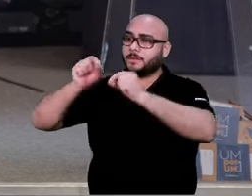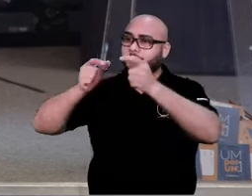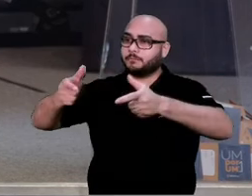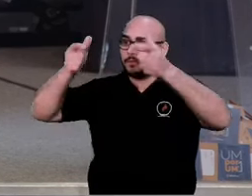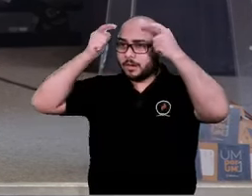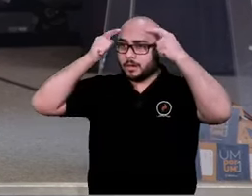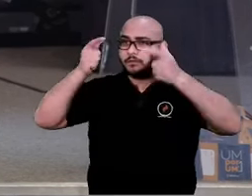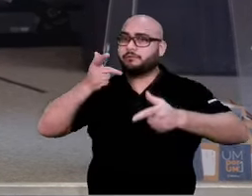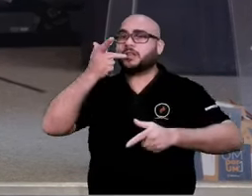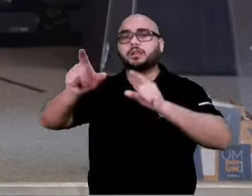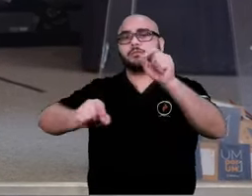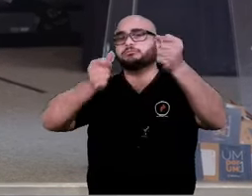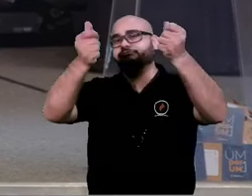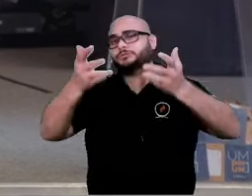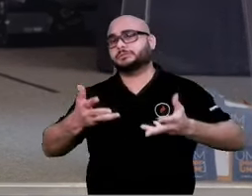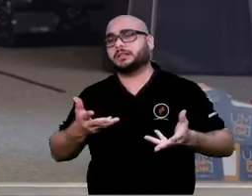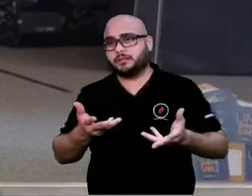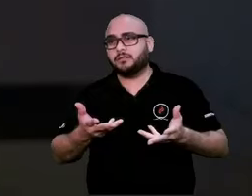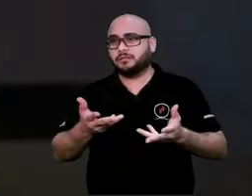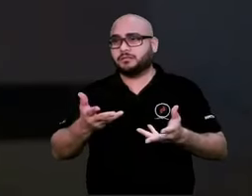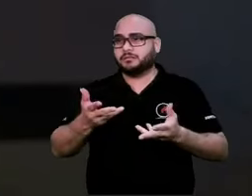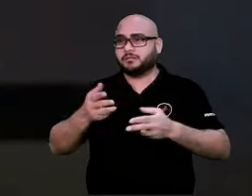Não importa mais o resultado.